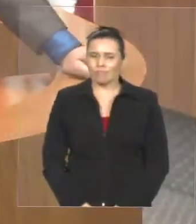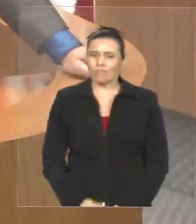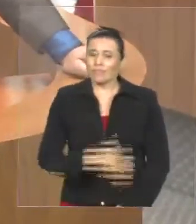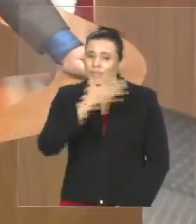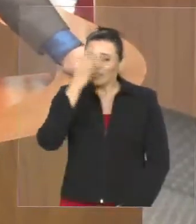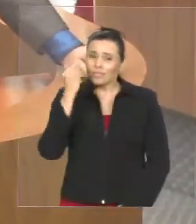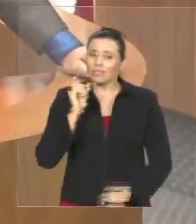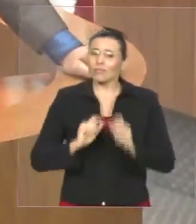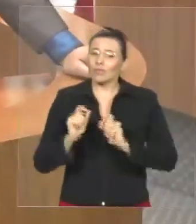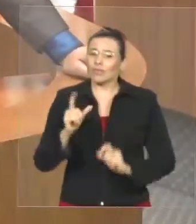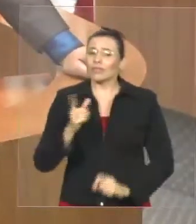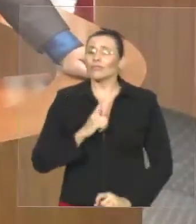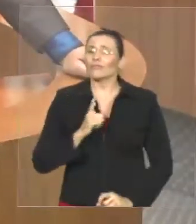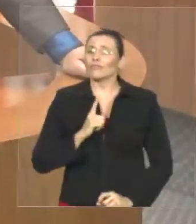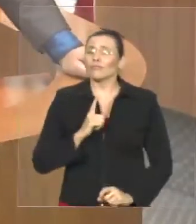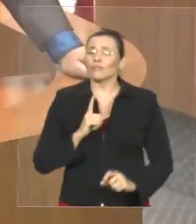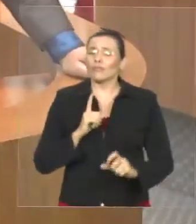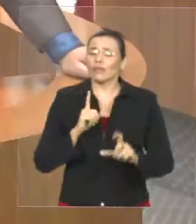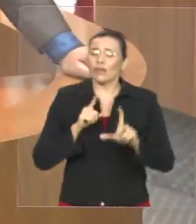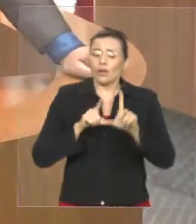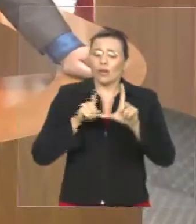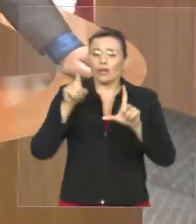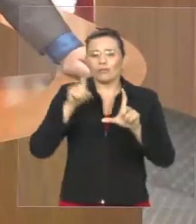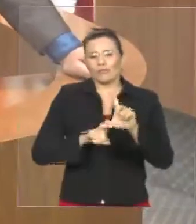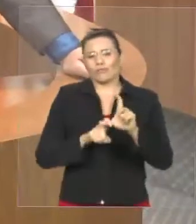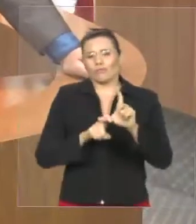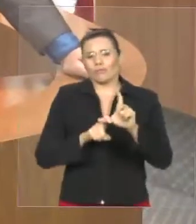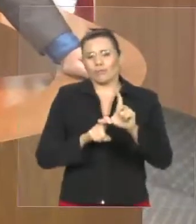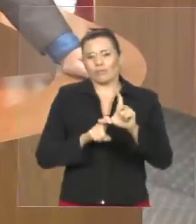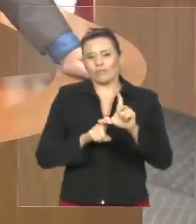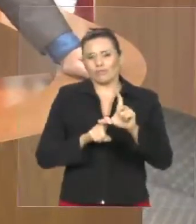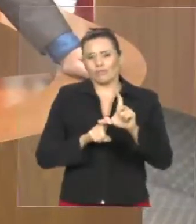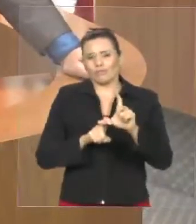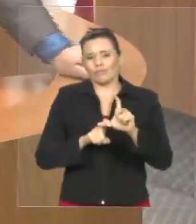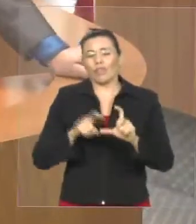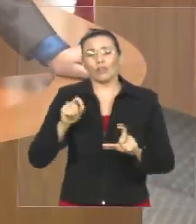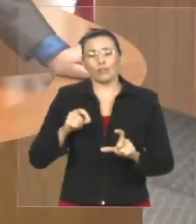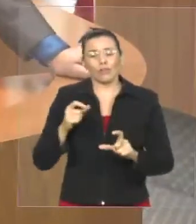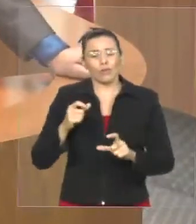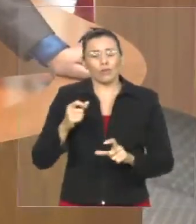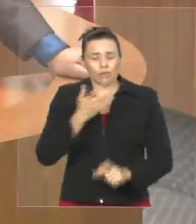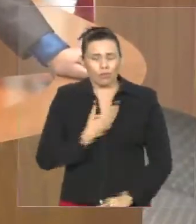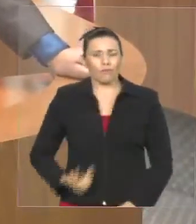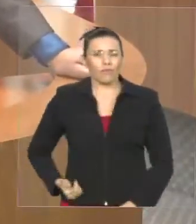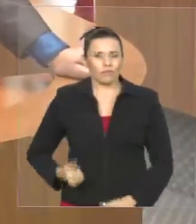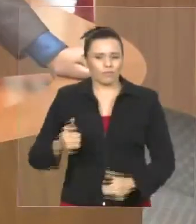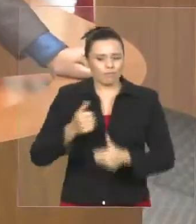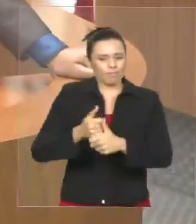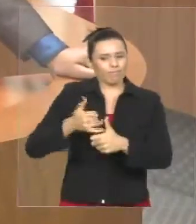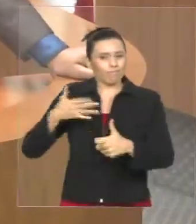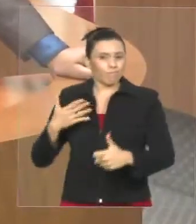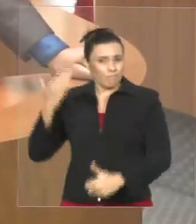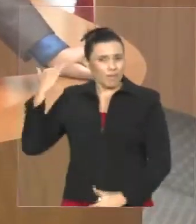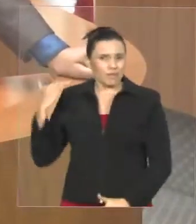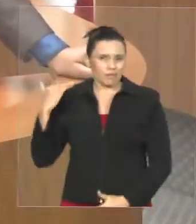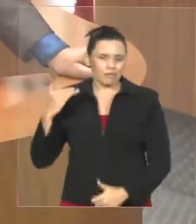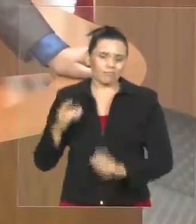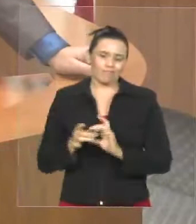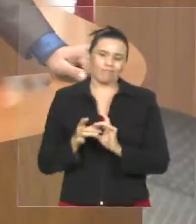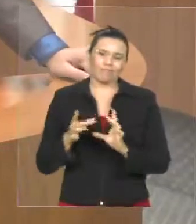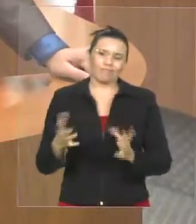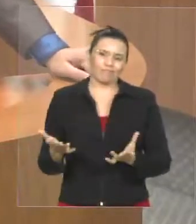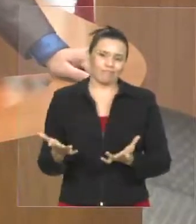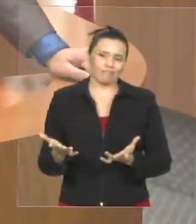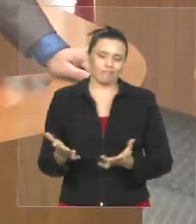A situação econômica do país é complexa e ninguém nega que estamos numa